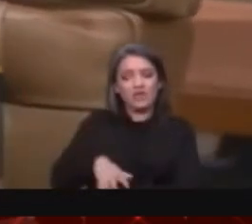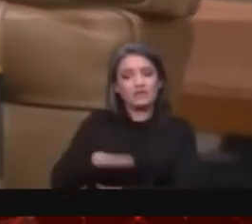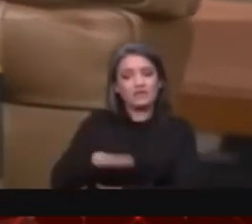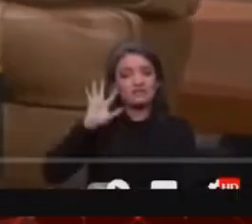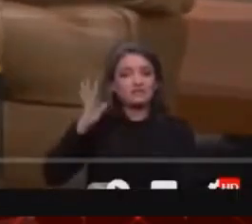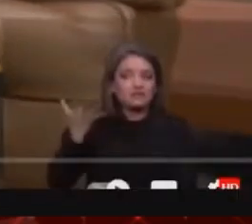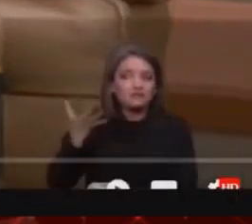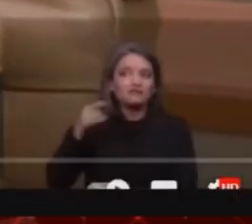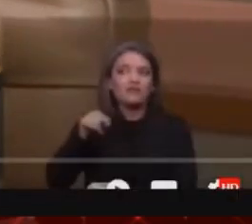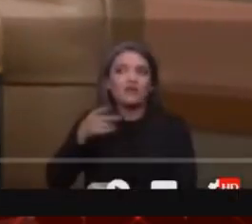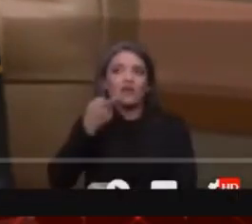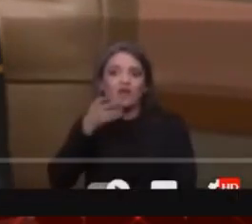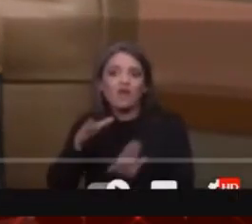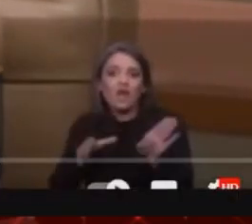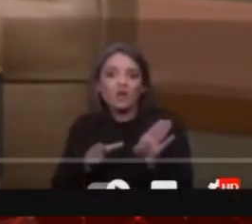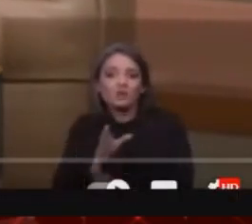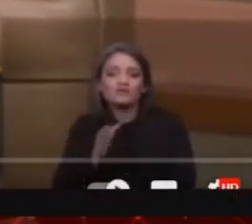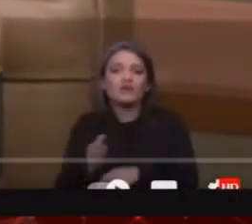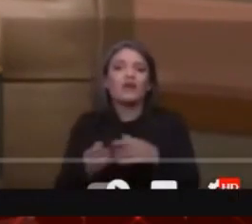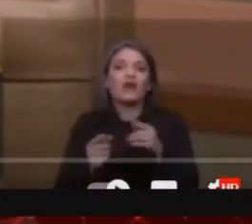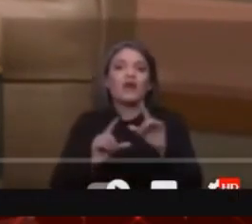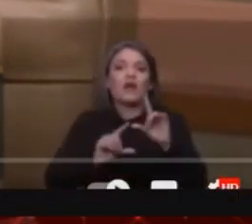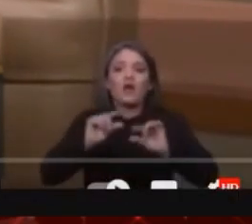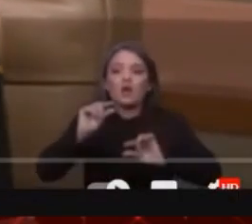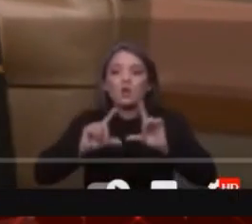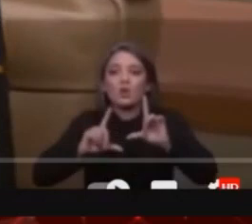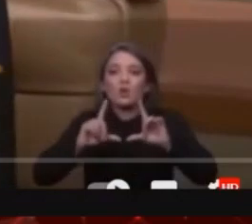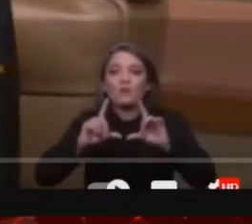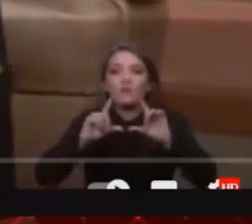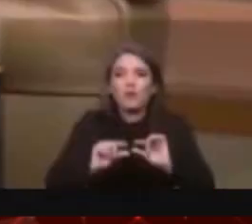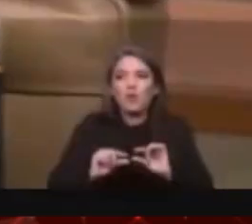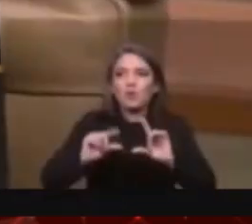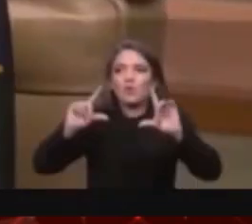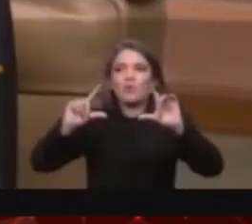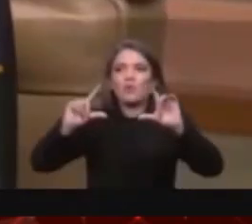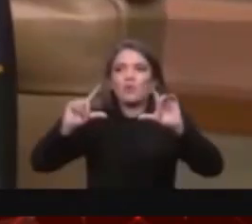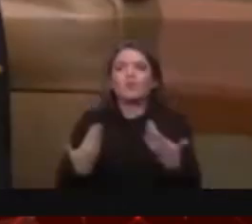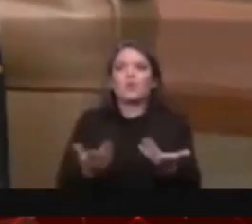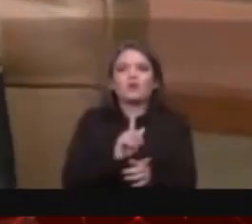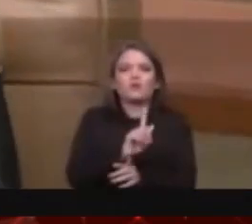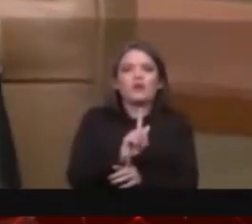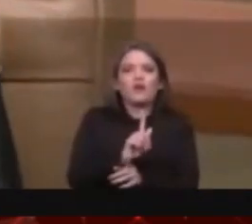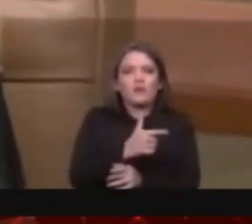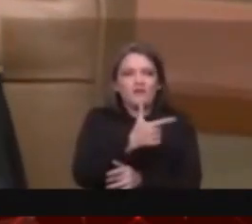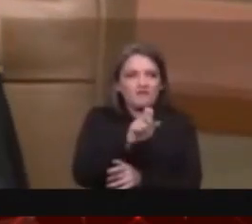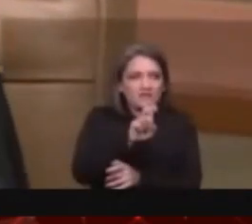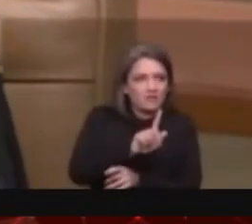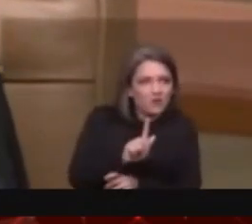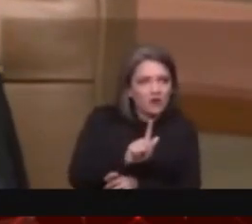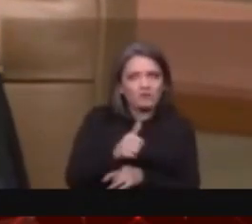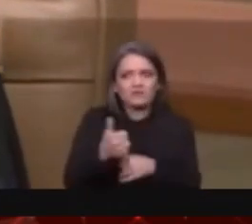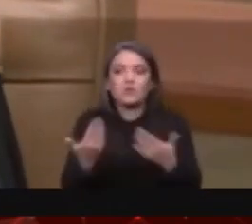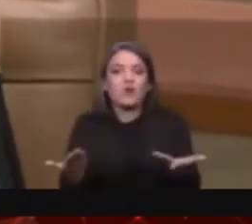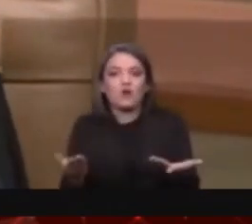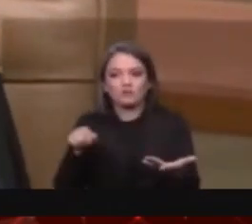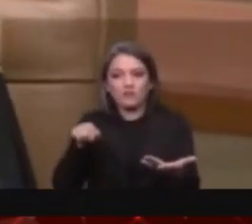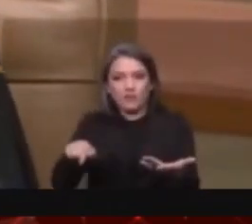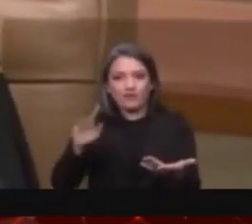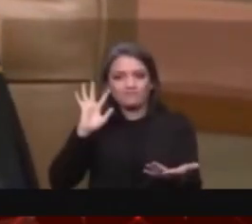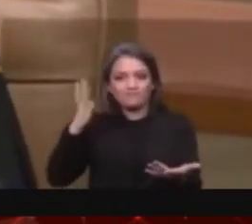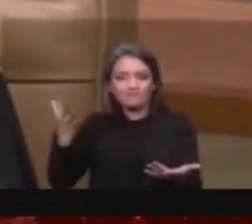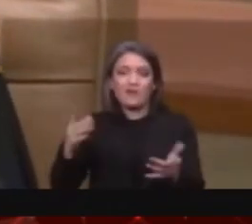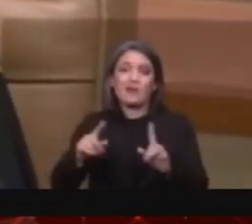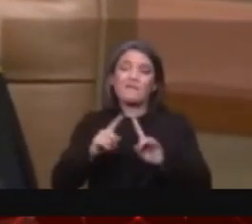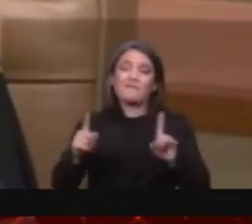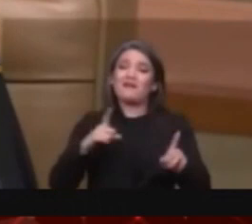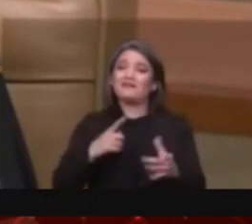nós temos muitos processos em andamento, nós temos impactos todos os dias dessas questões, de modo que